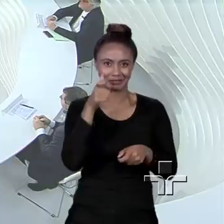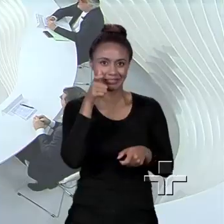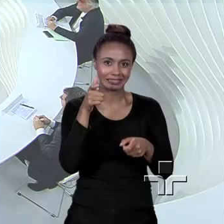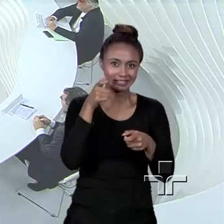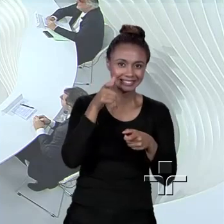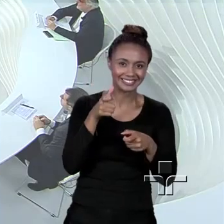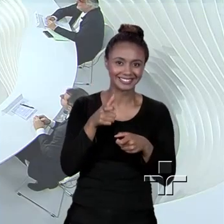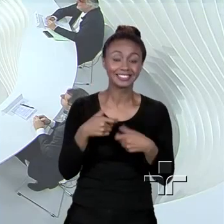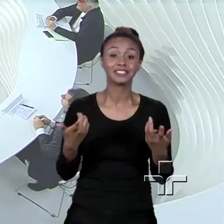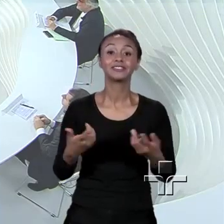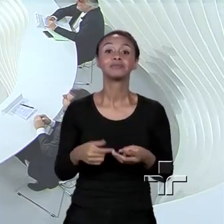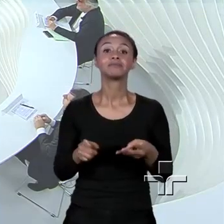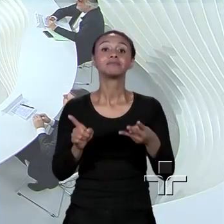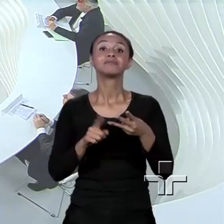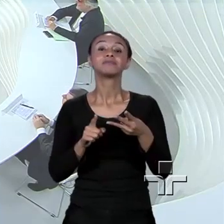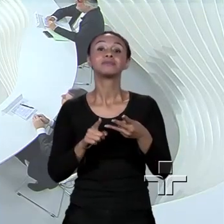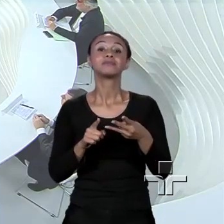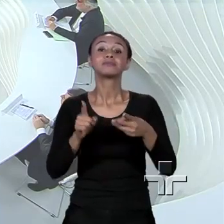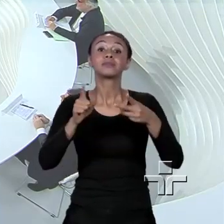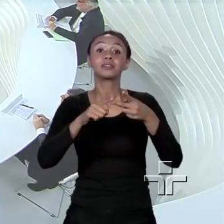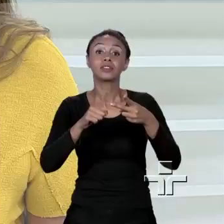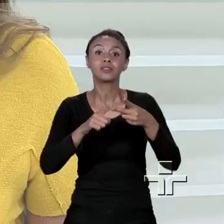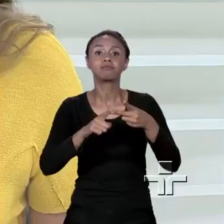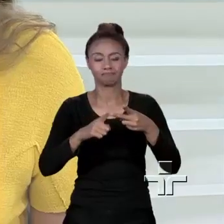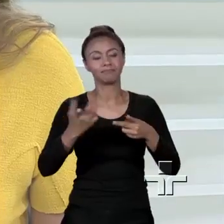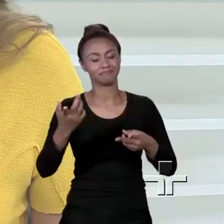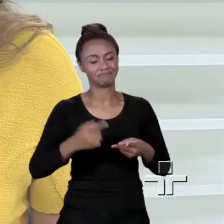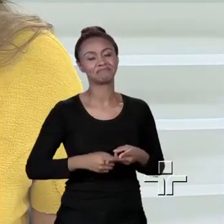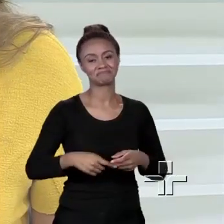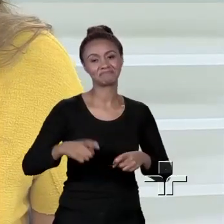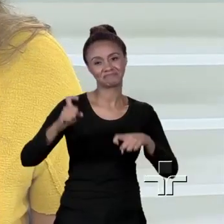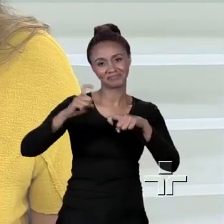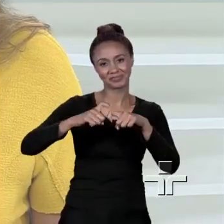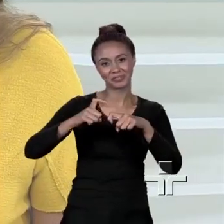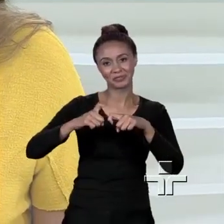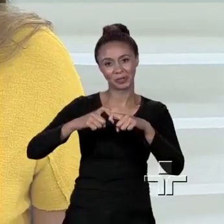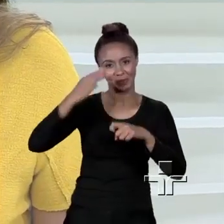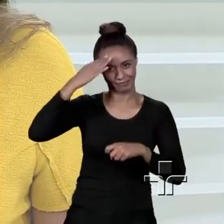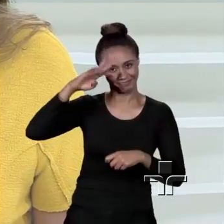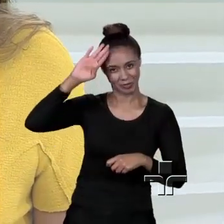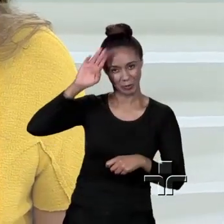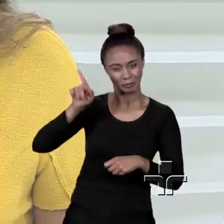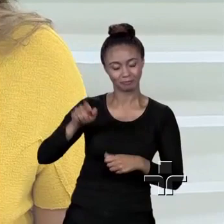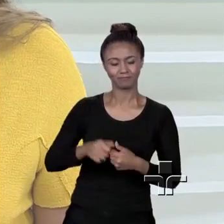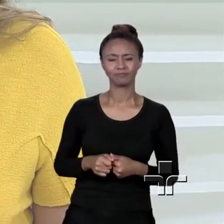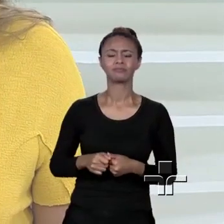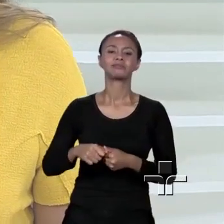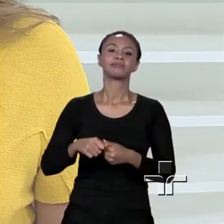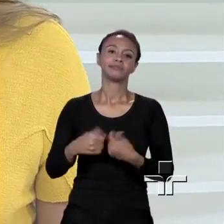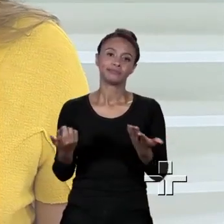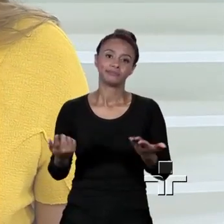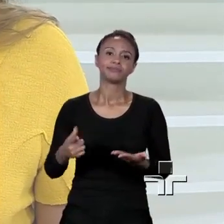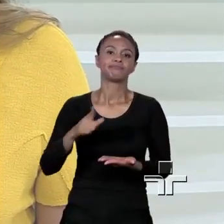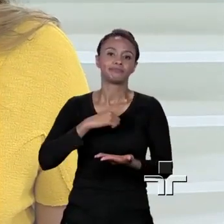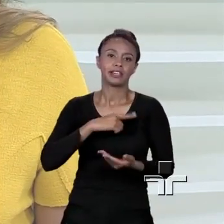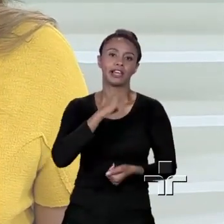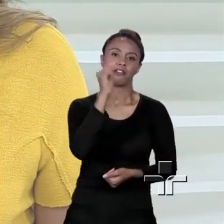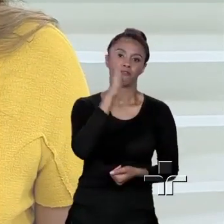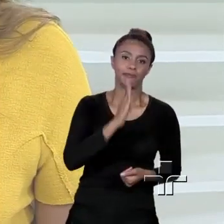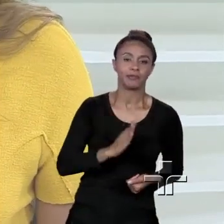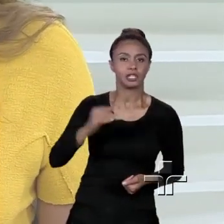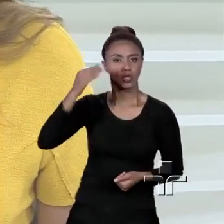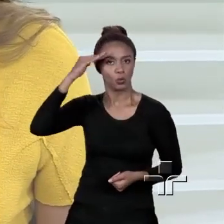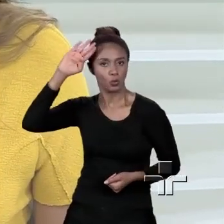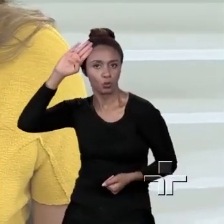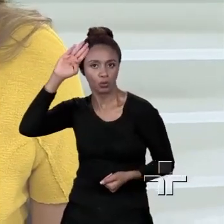clima. Bom, os médicos cubanos, né, os acordos entre Brasil e